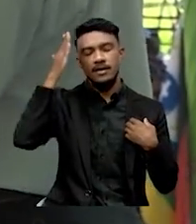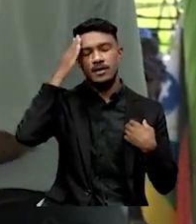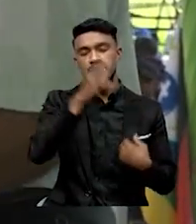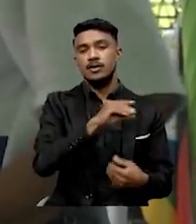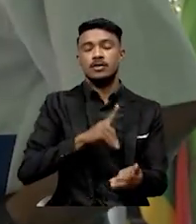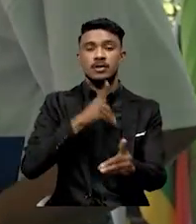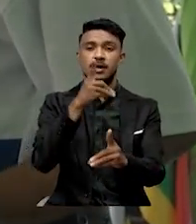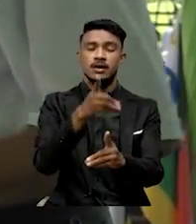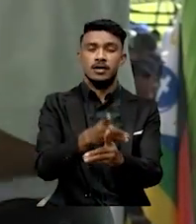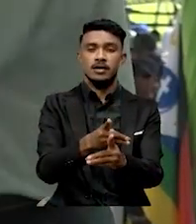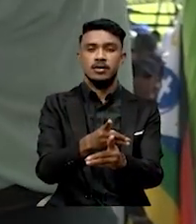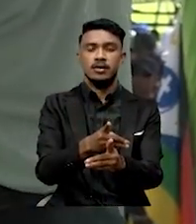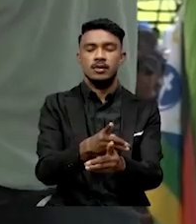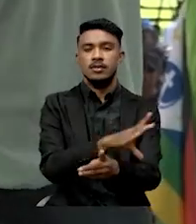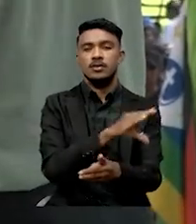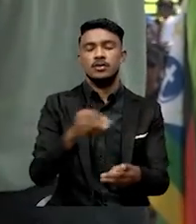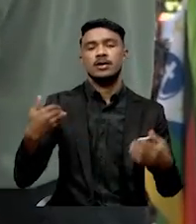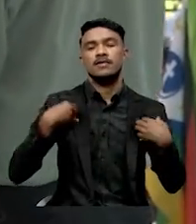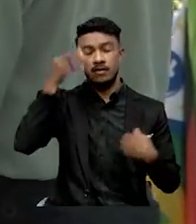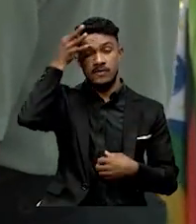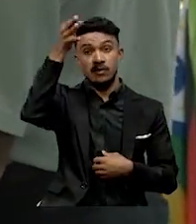ia direitos, que ia futuro.